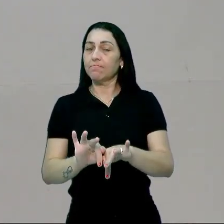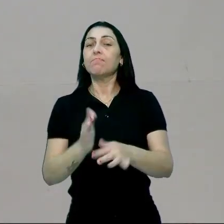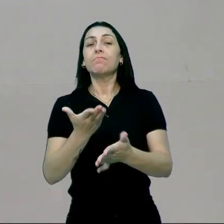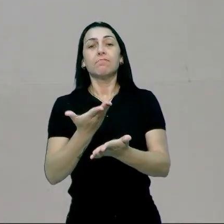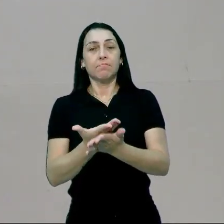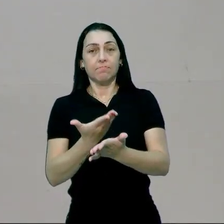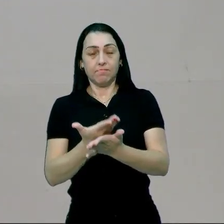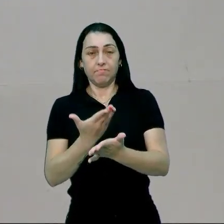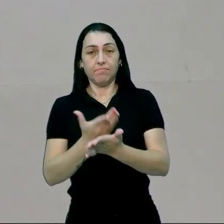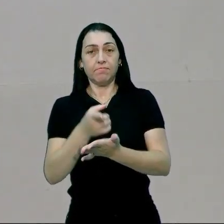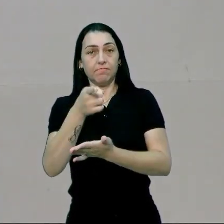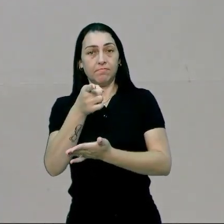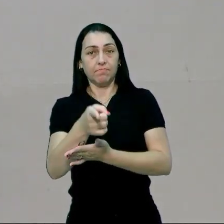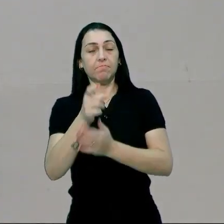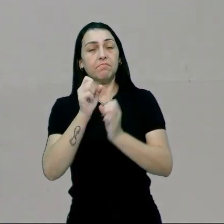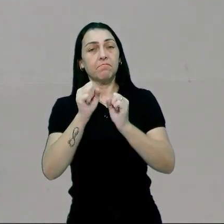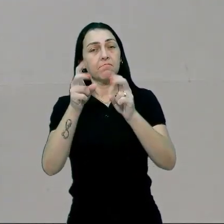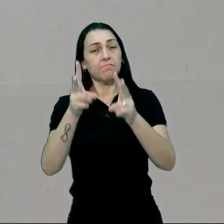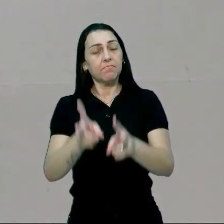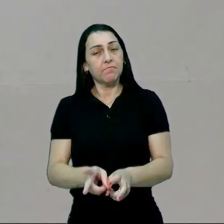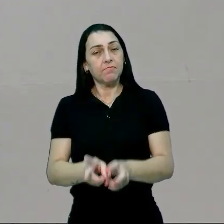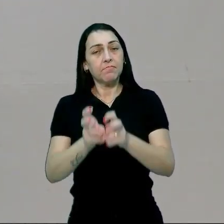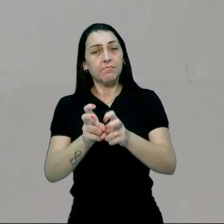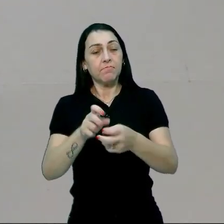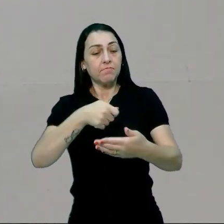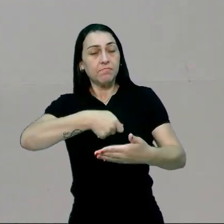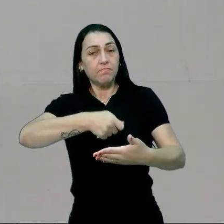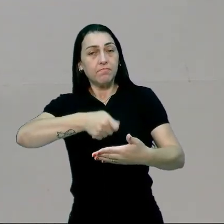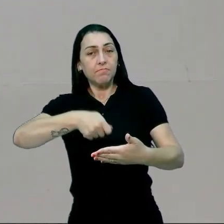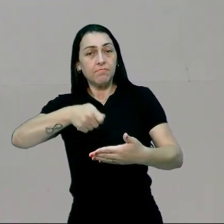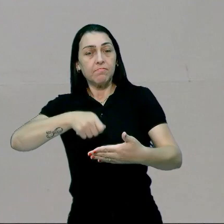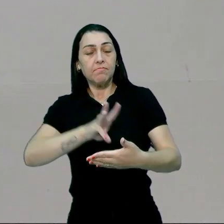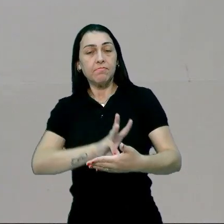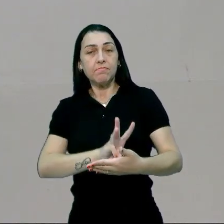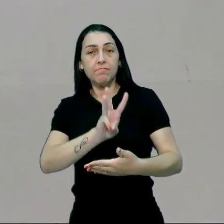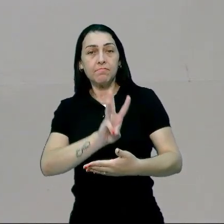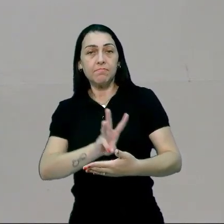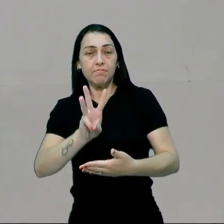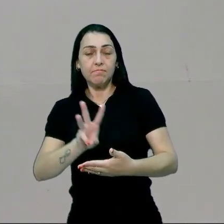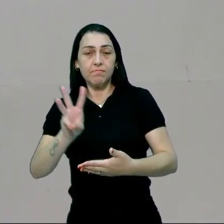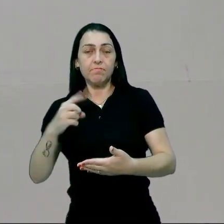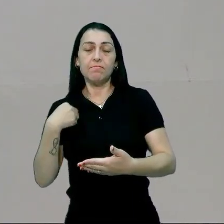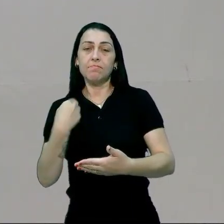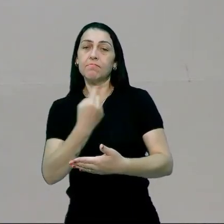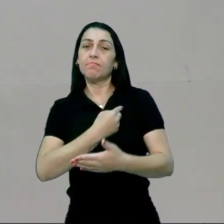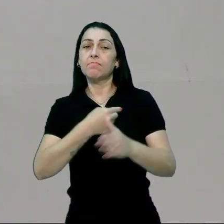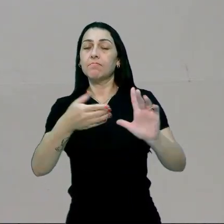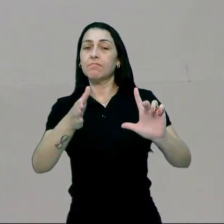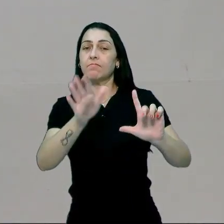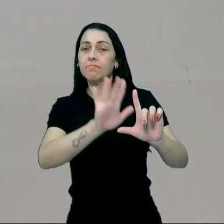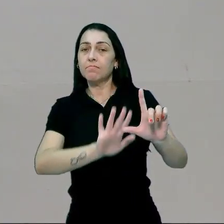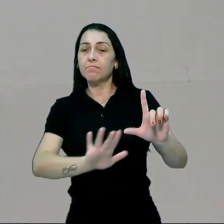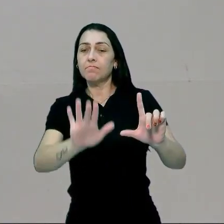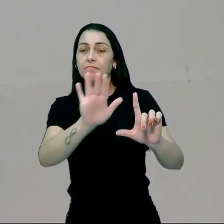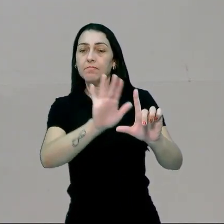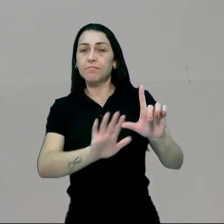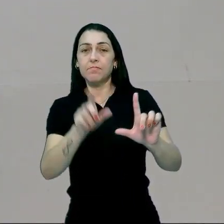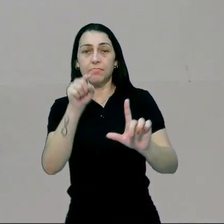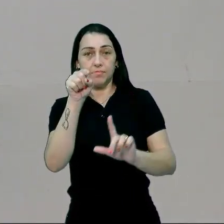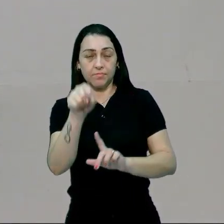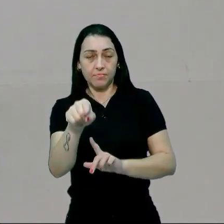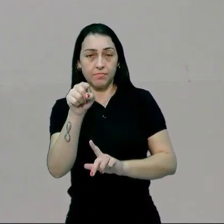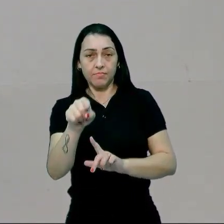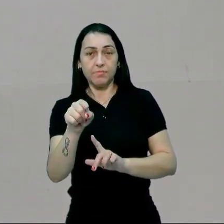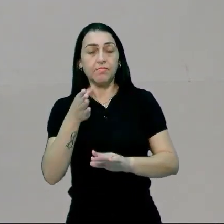desta aula, você vai poder observar e anotar os links das nossas plataformas para